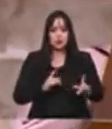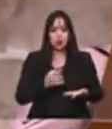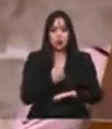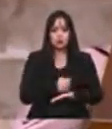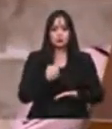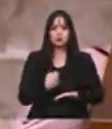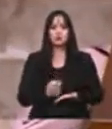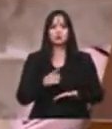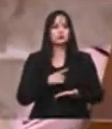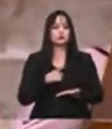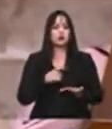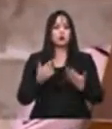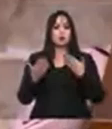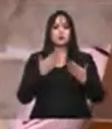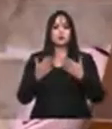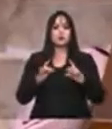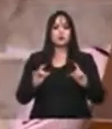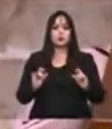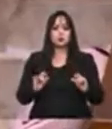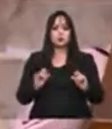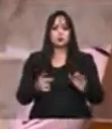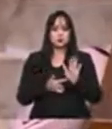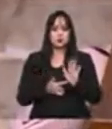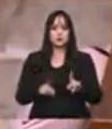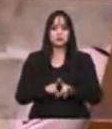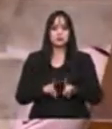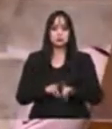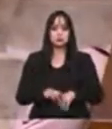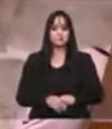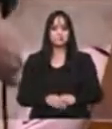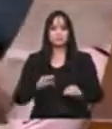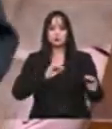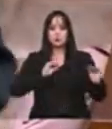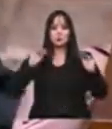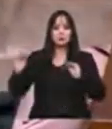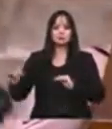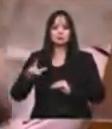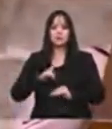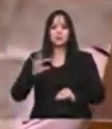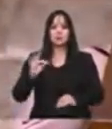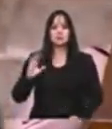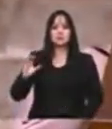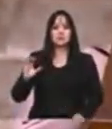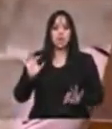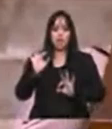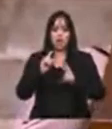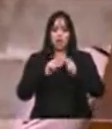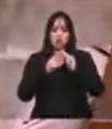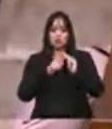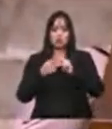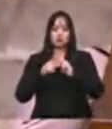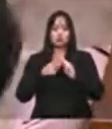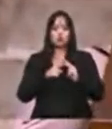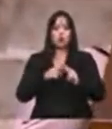contratação tiveram a competitividade frustrada e foram direcionadas para o TC mediante ajuste de